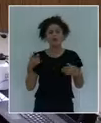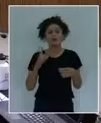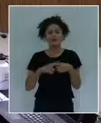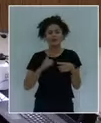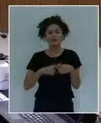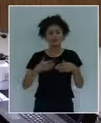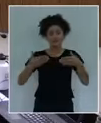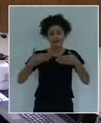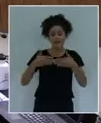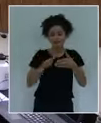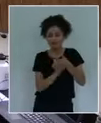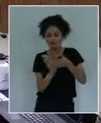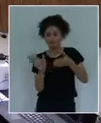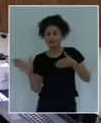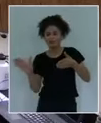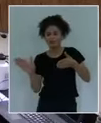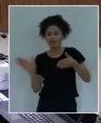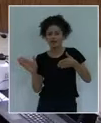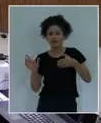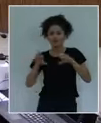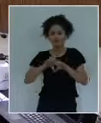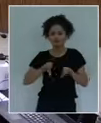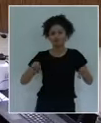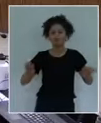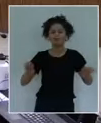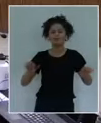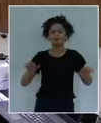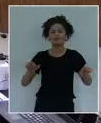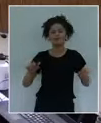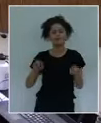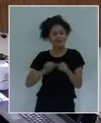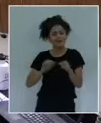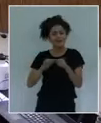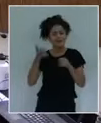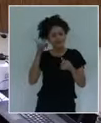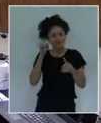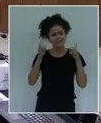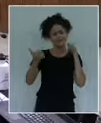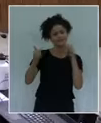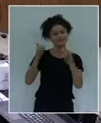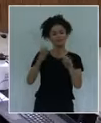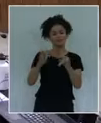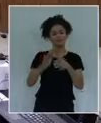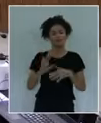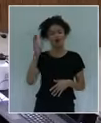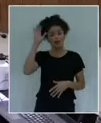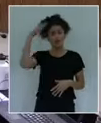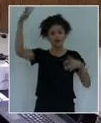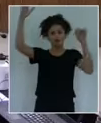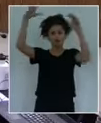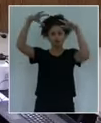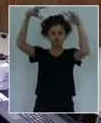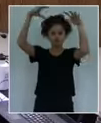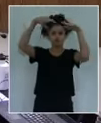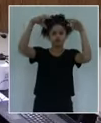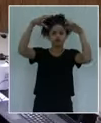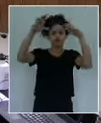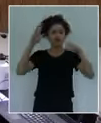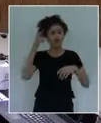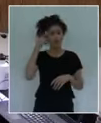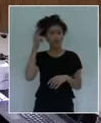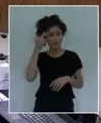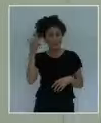energia. Quando chega nesse período chuvoso, que vem muita água, automaticamente ela tem que abrir as comportas, mas ela